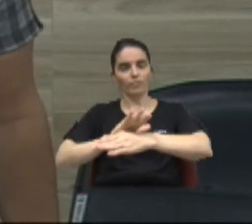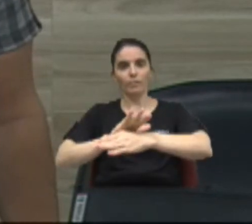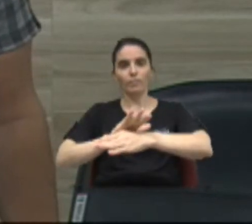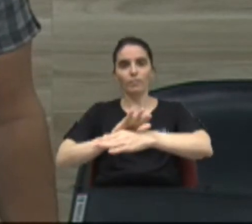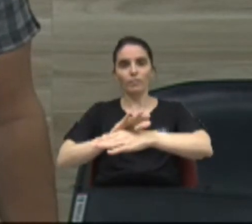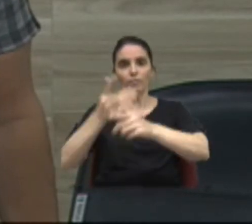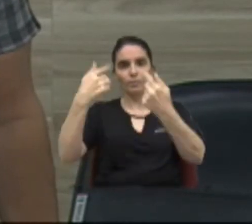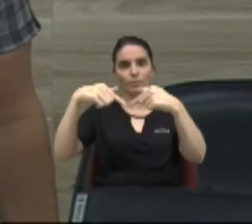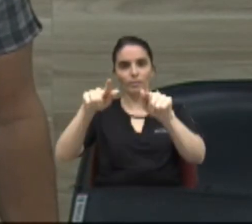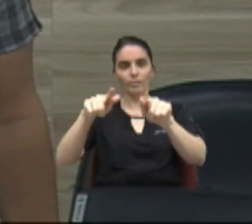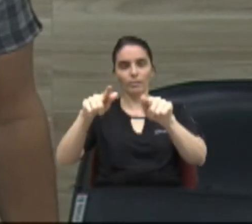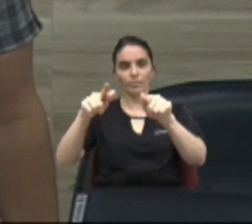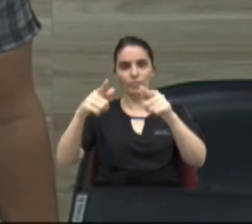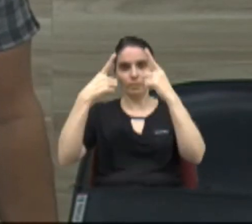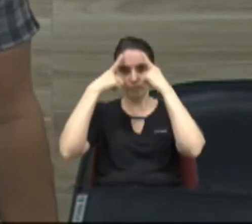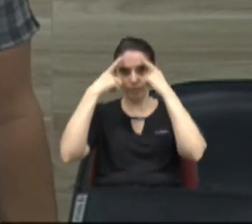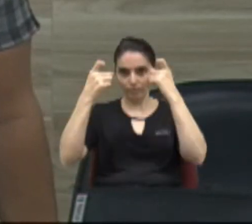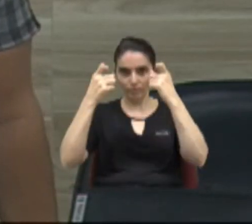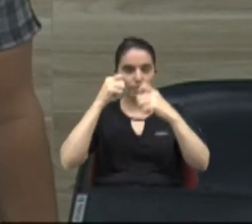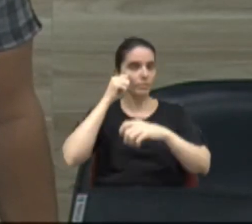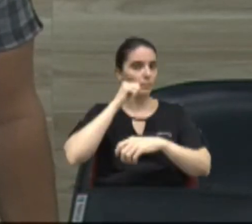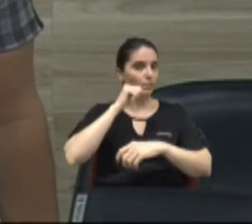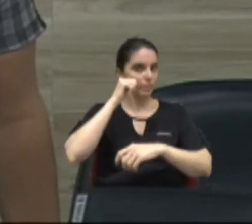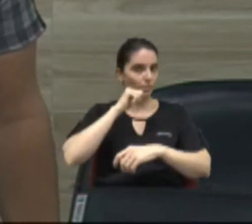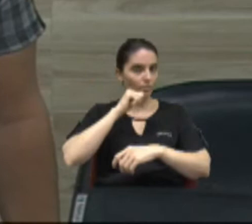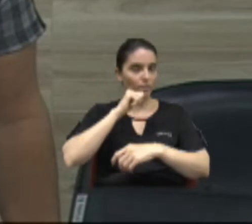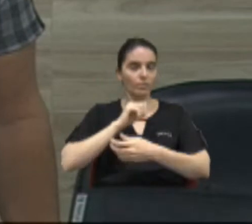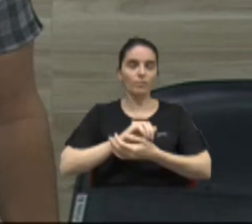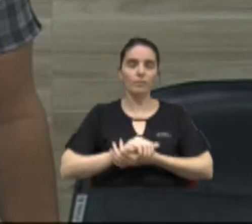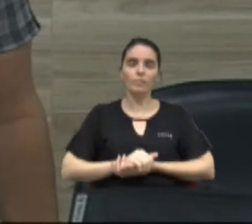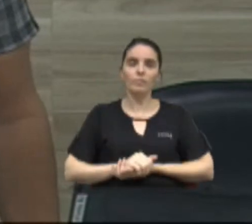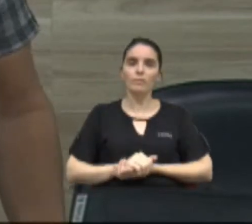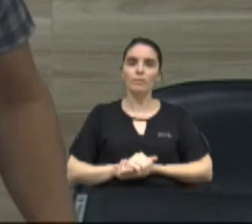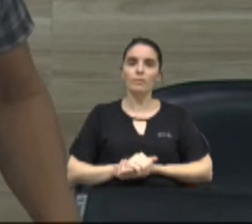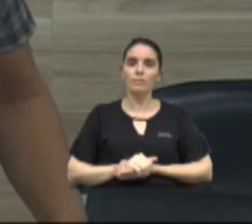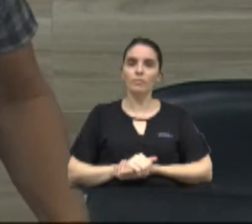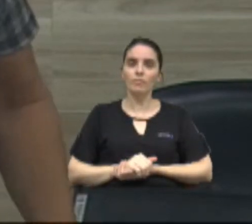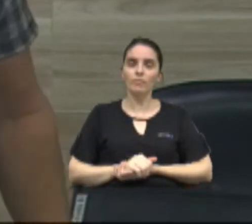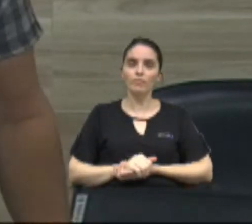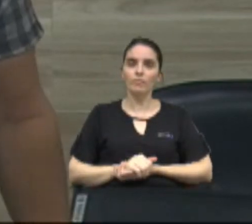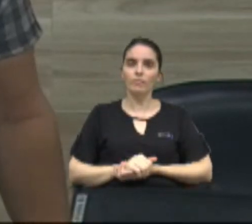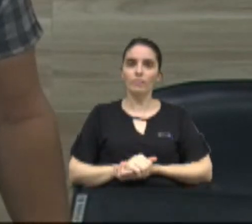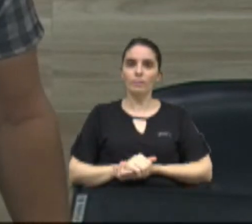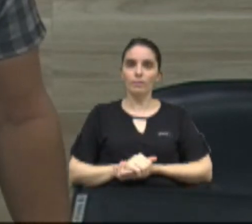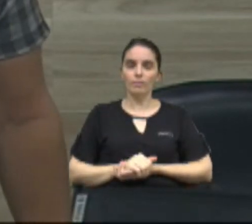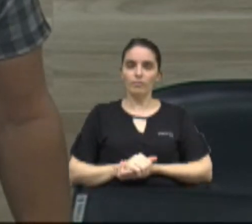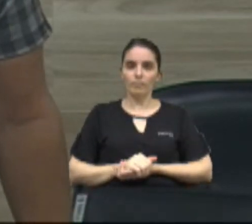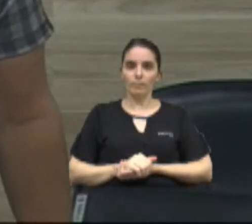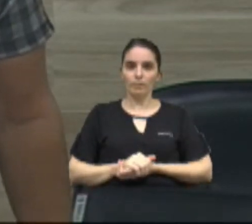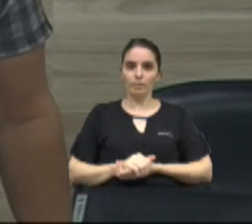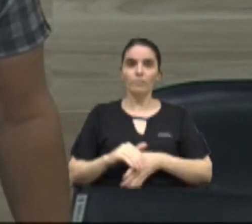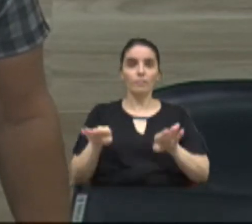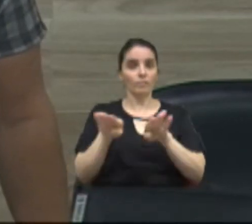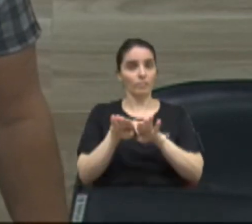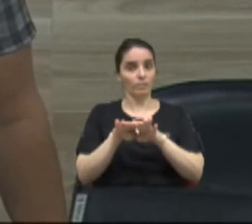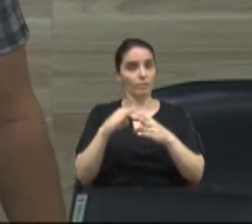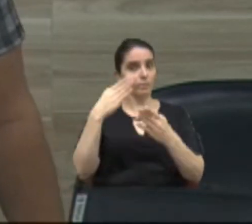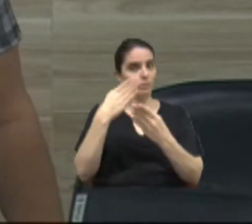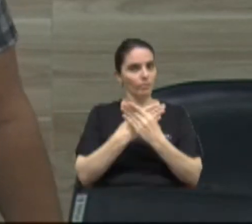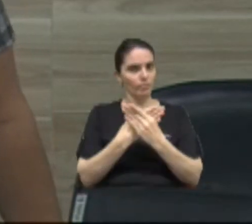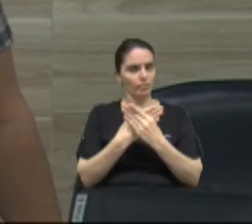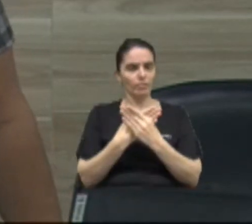contra a violência à mulher, que inverteu um protocolo de